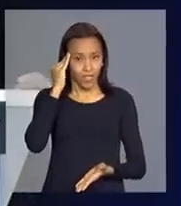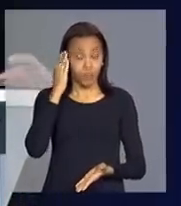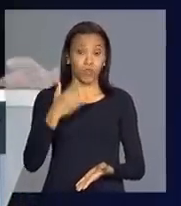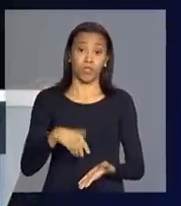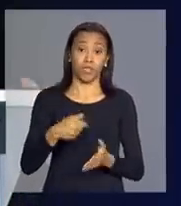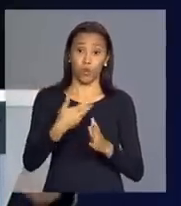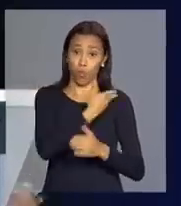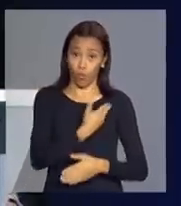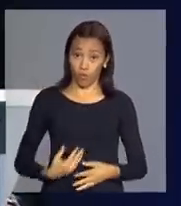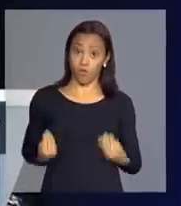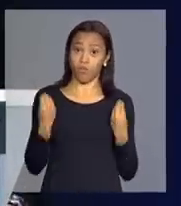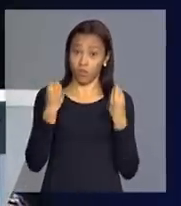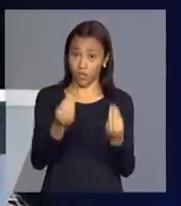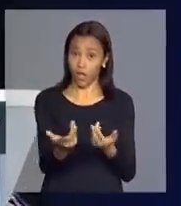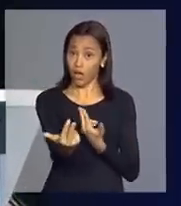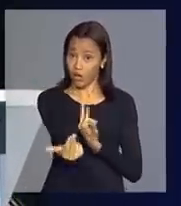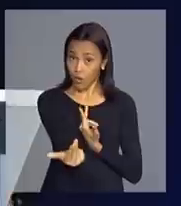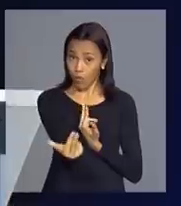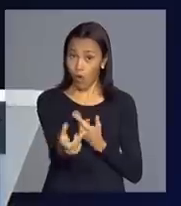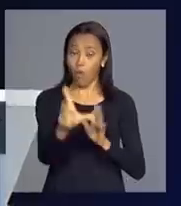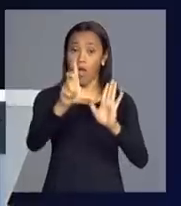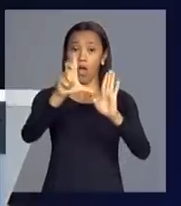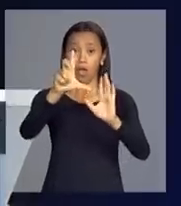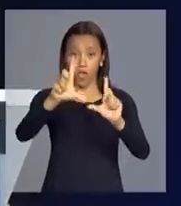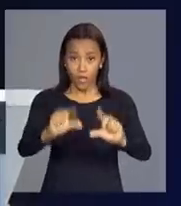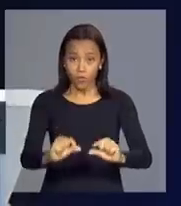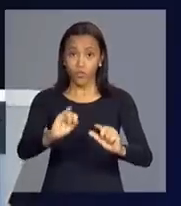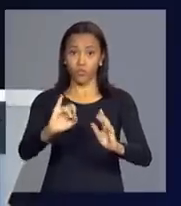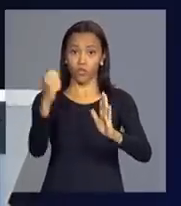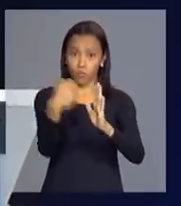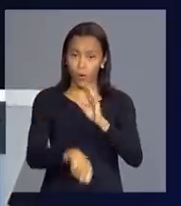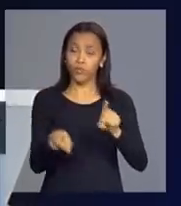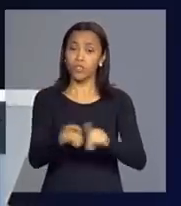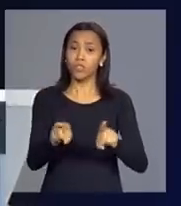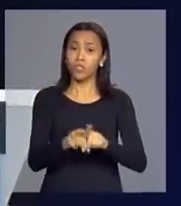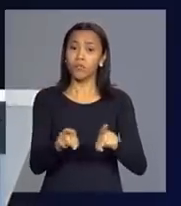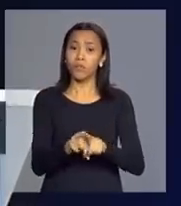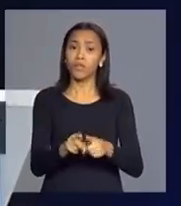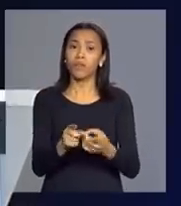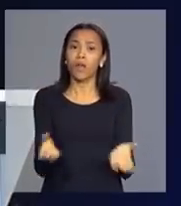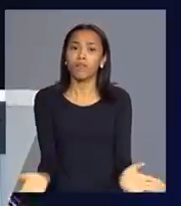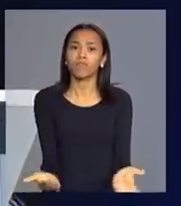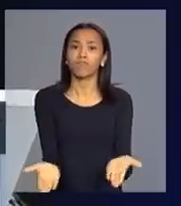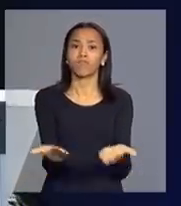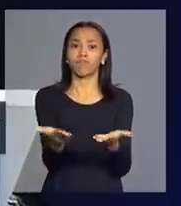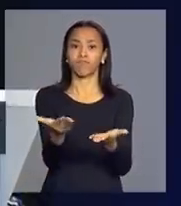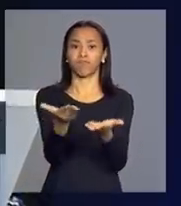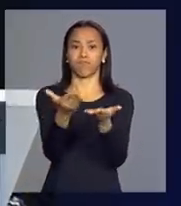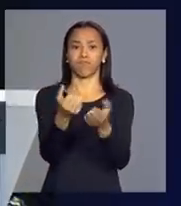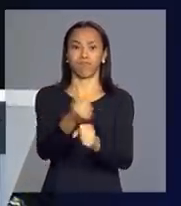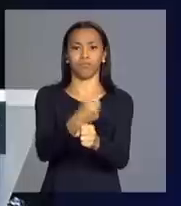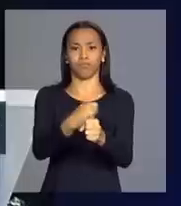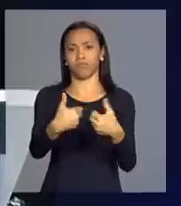para redução de imposto do que dá para a importância de investimento em infraestrutura.